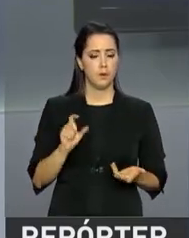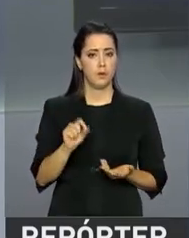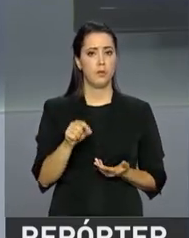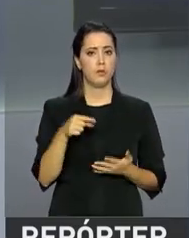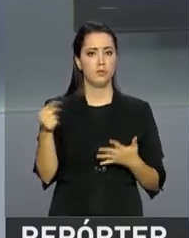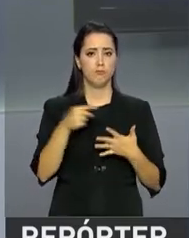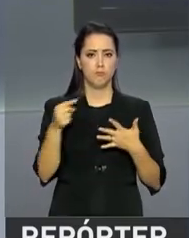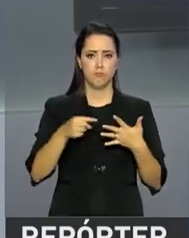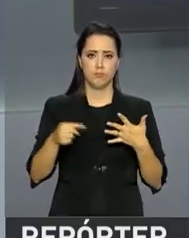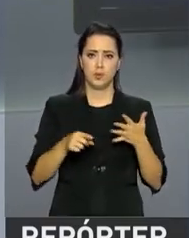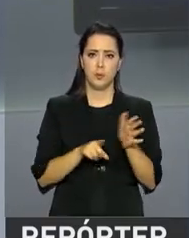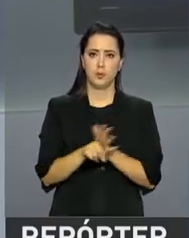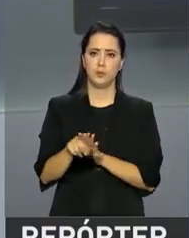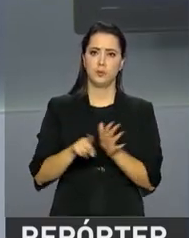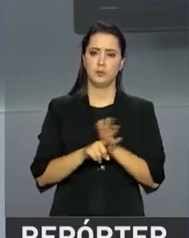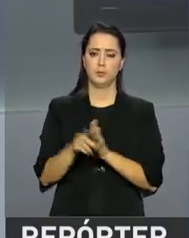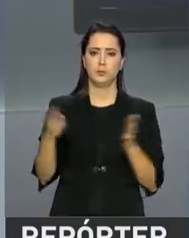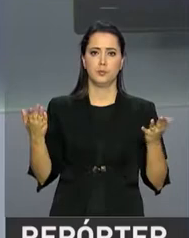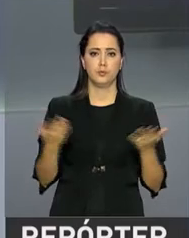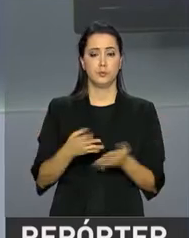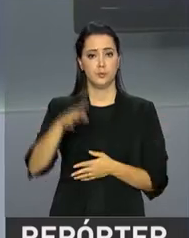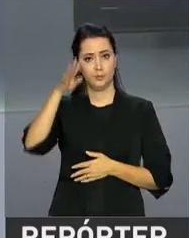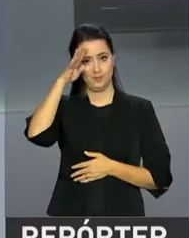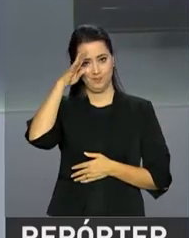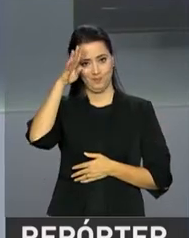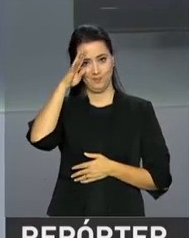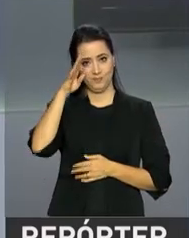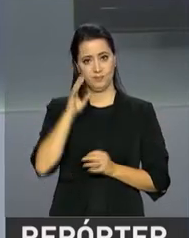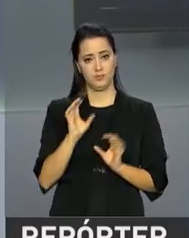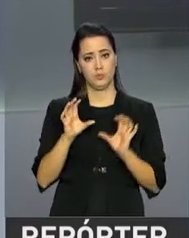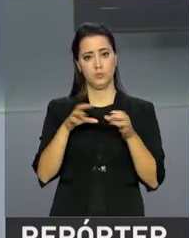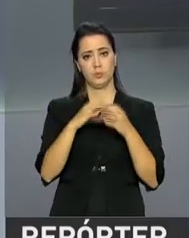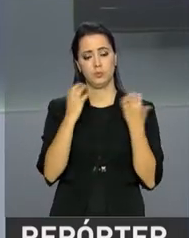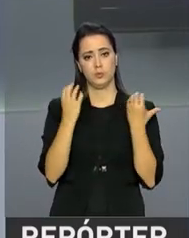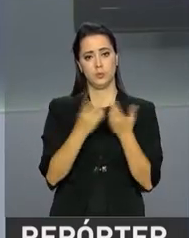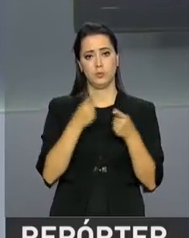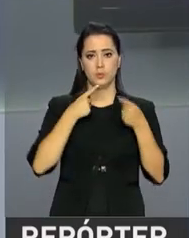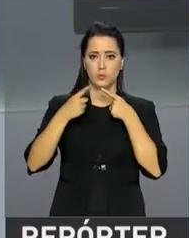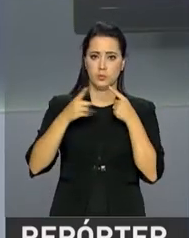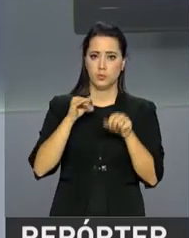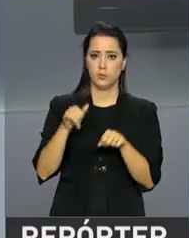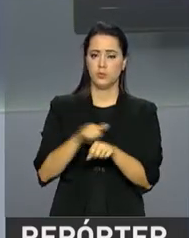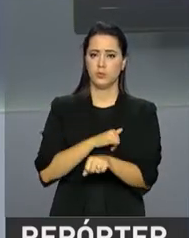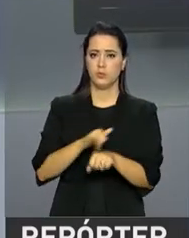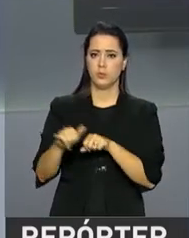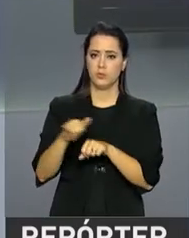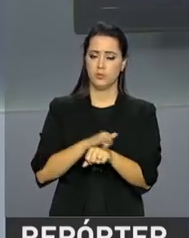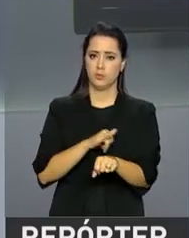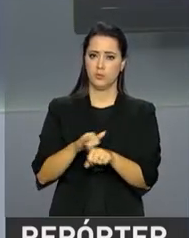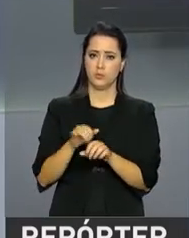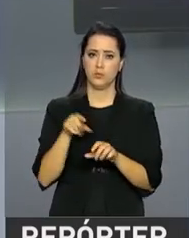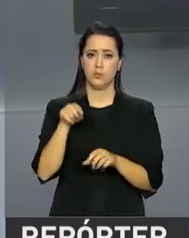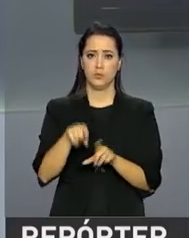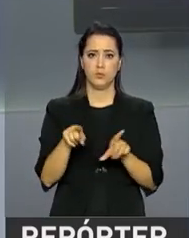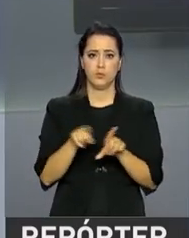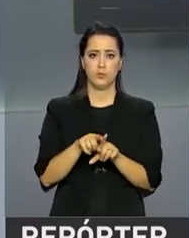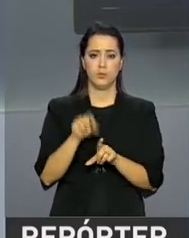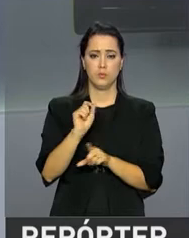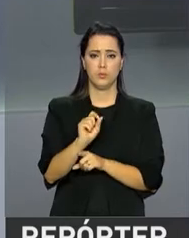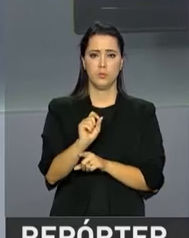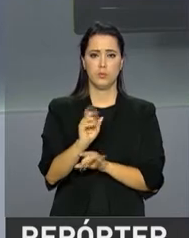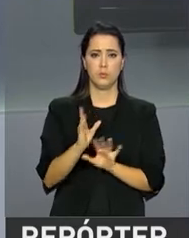essas e outras questões foram discutidas na quarta edição da conferência diálogos estratégicos promovido pela